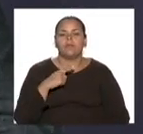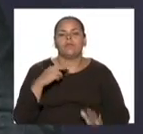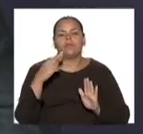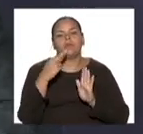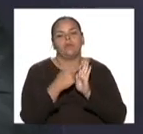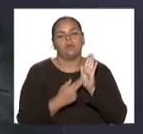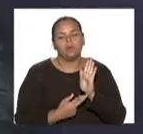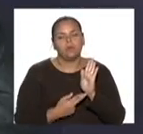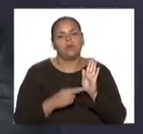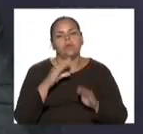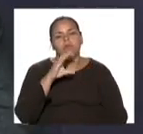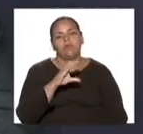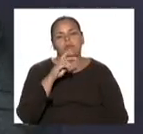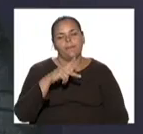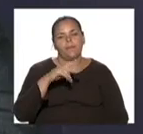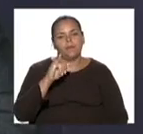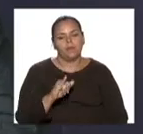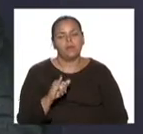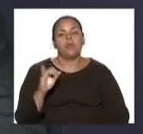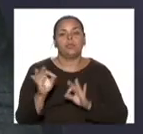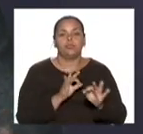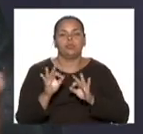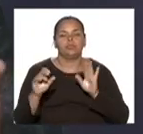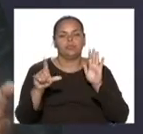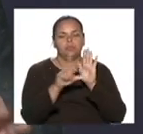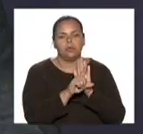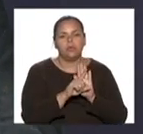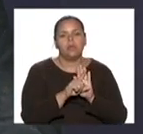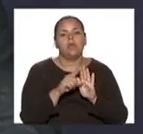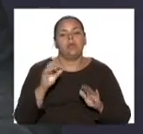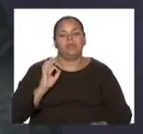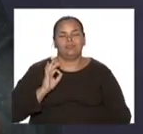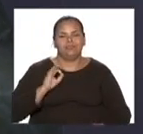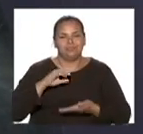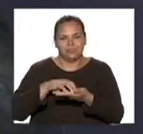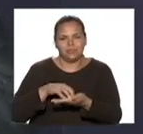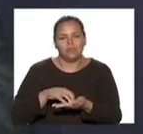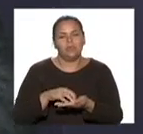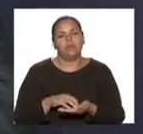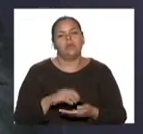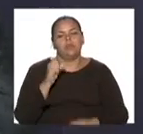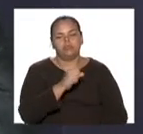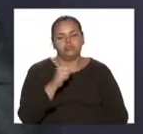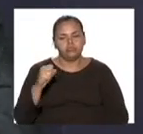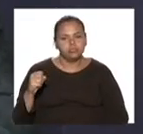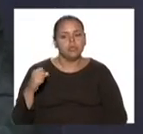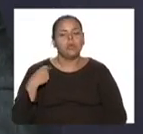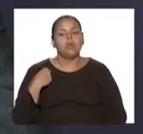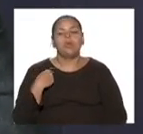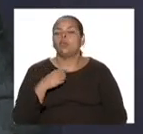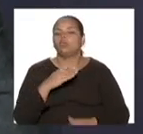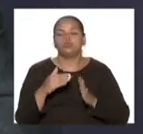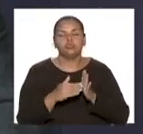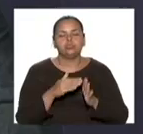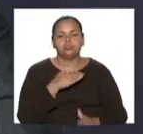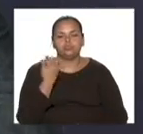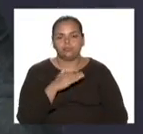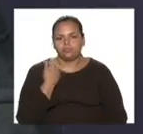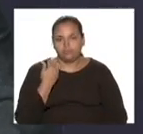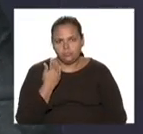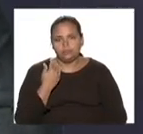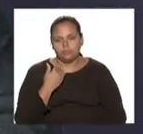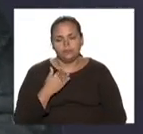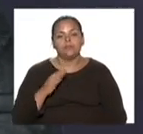da CPI, produzimos um projeto de lei para que a Delegacia de Homicídios criasse um núcleo específico para apuração de toda a